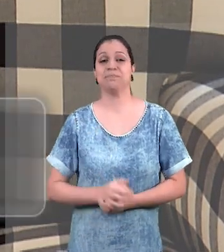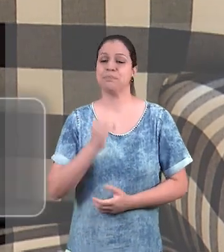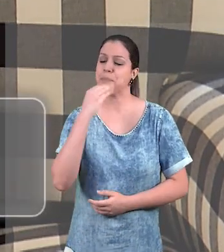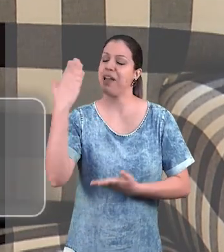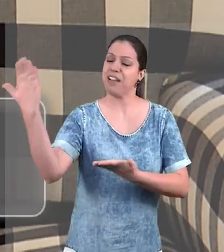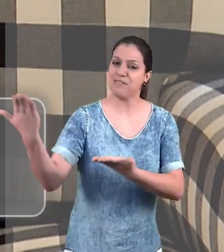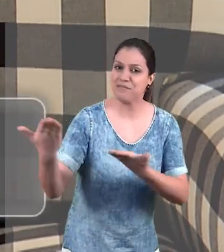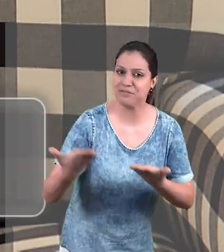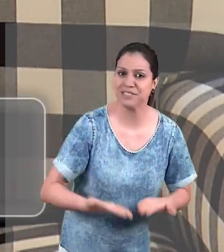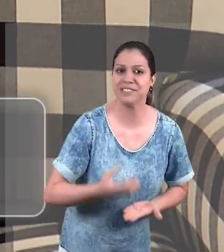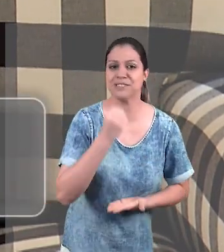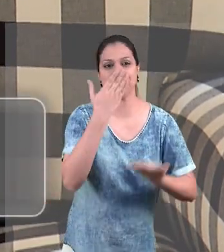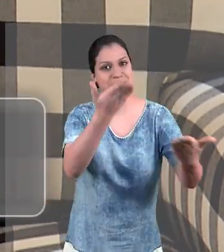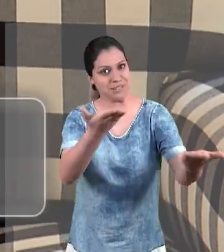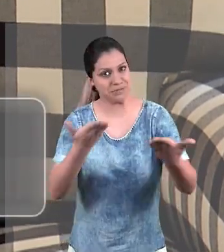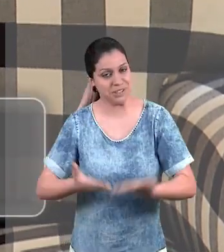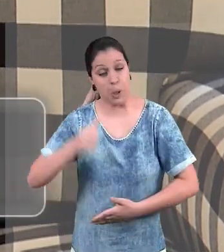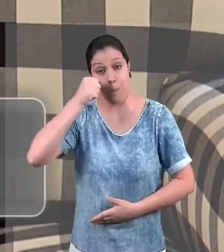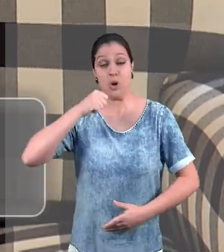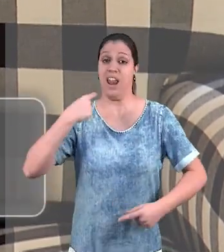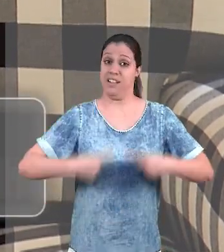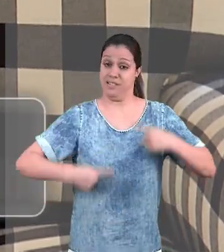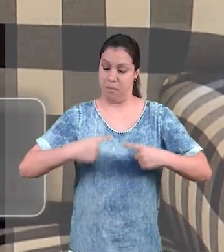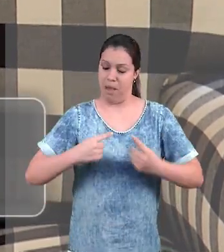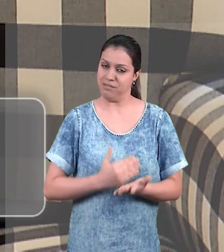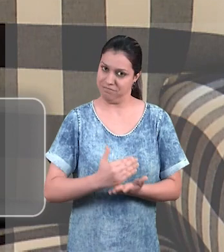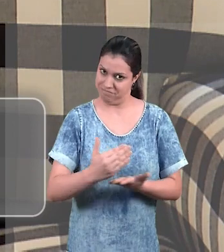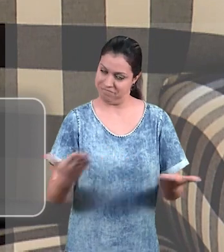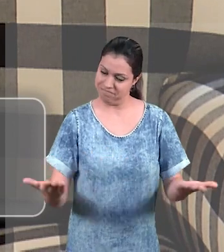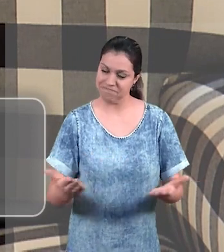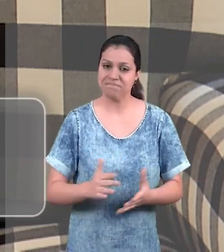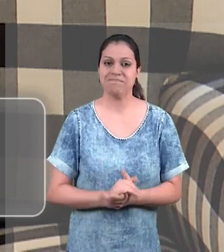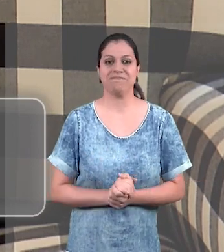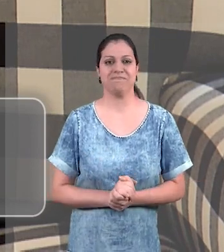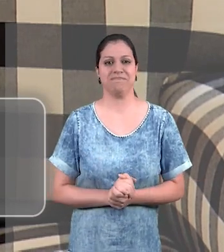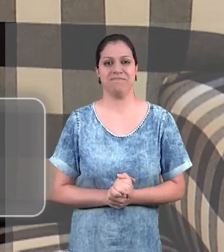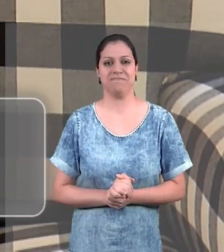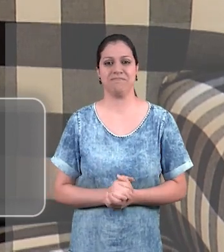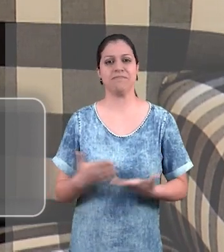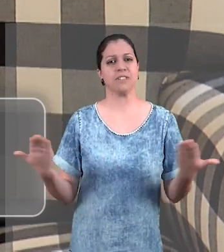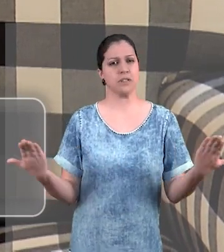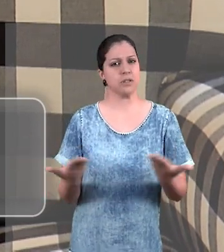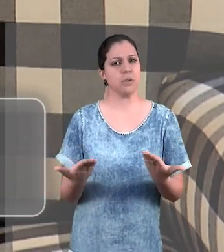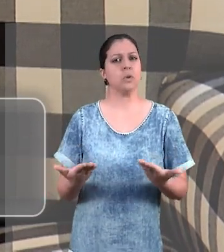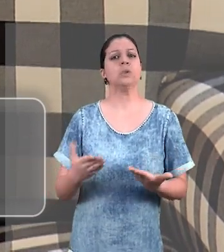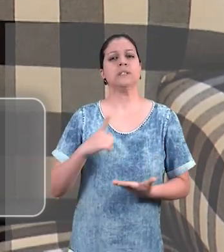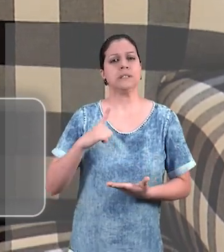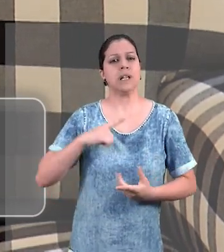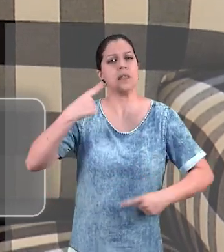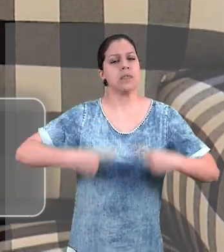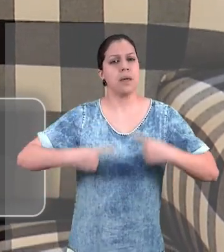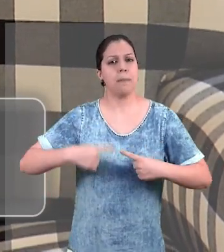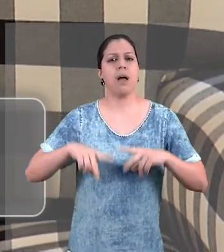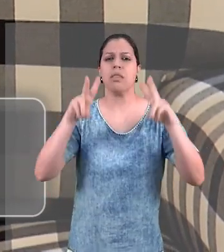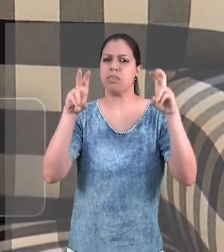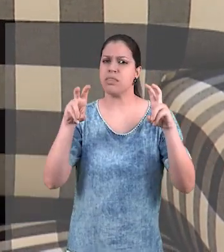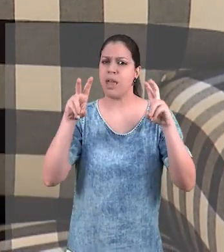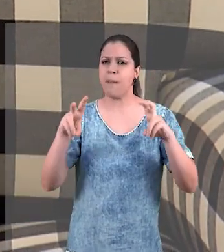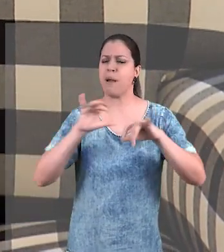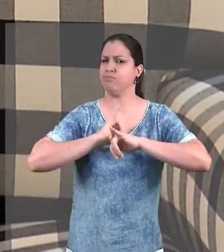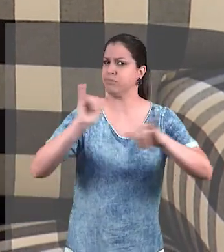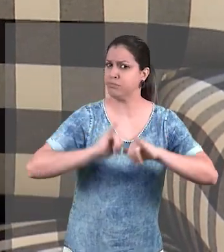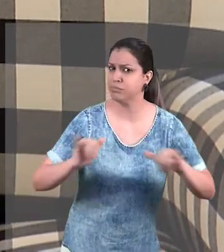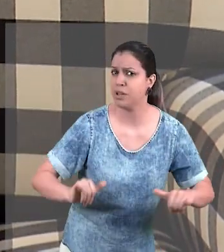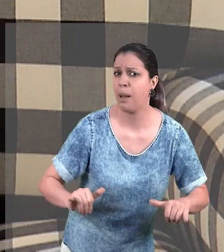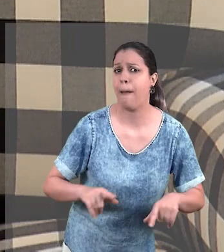Seja muito bem-vindo e bem-vinda, Mulheres em Debate está no ar. E essa edição do programa vai debater um assunto muito